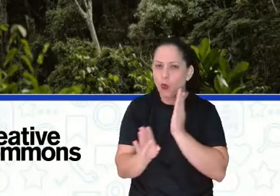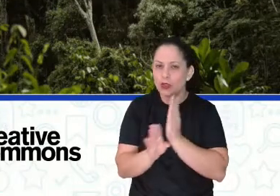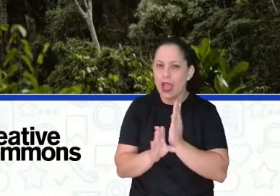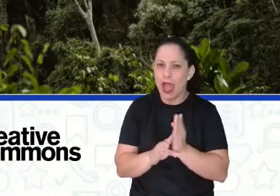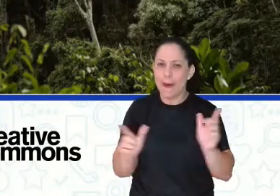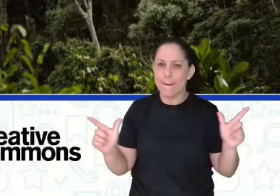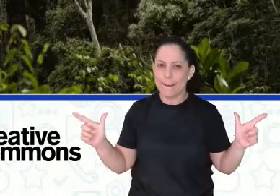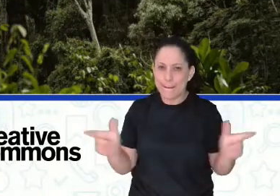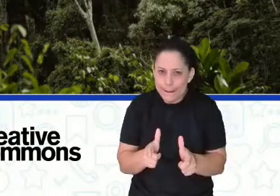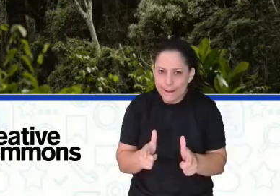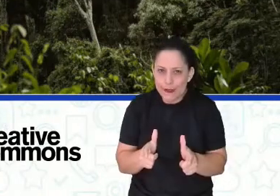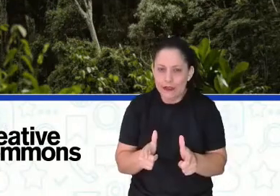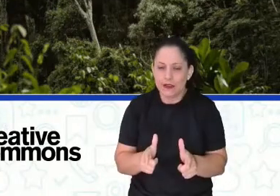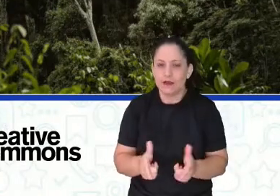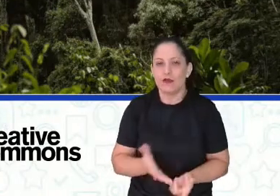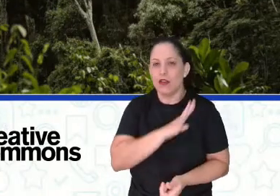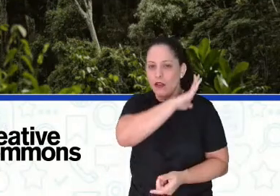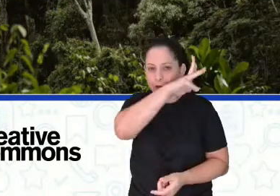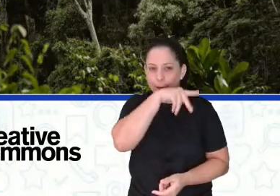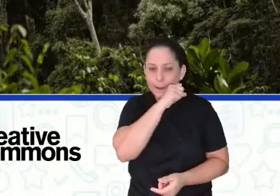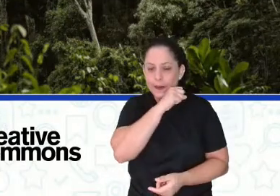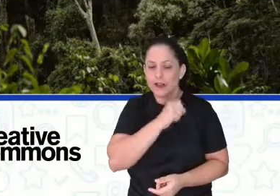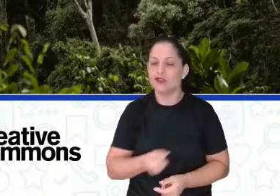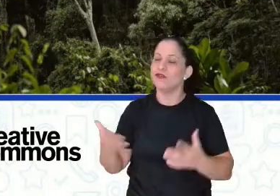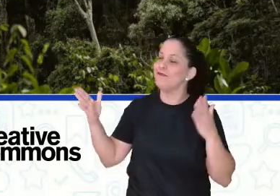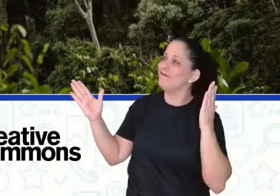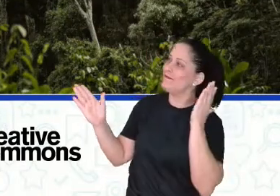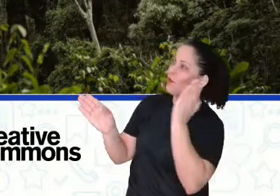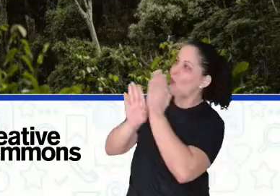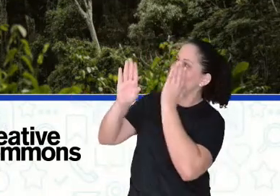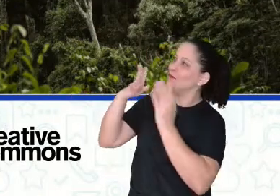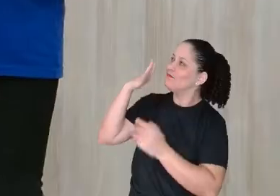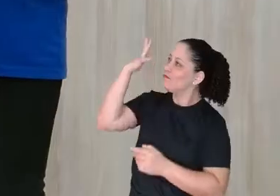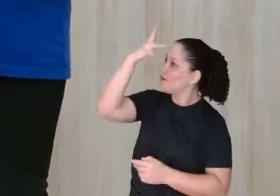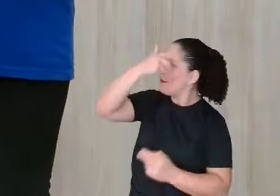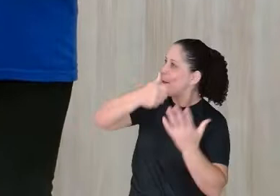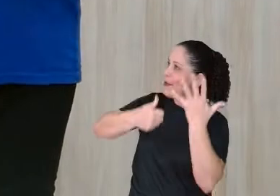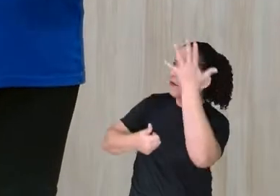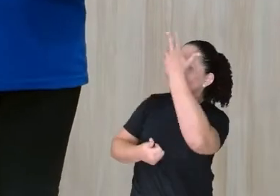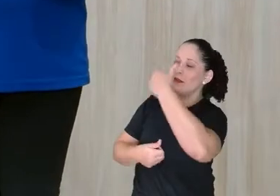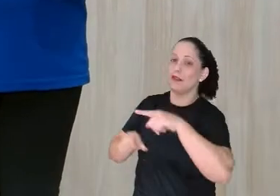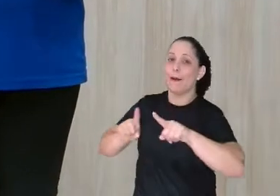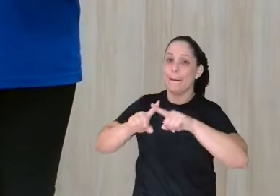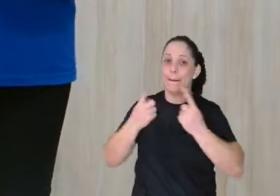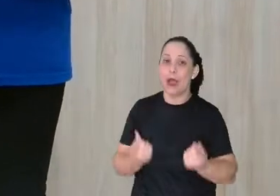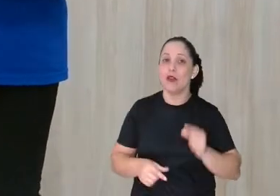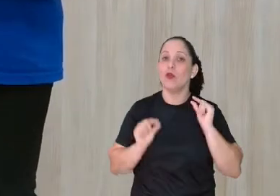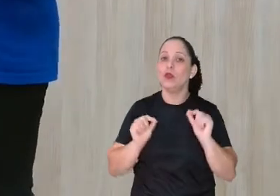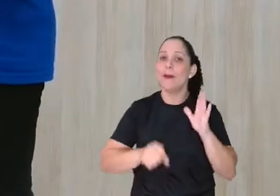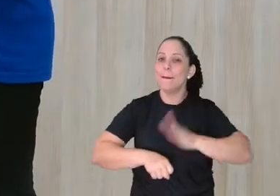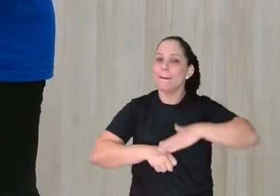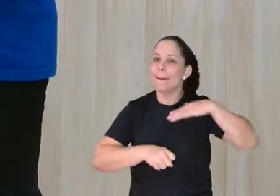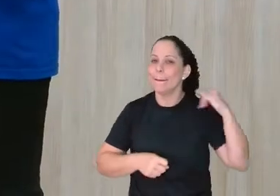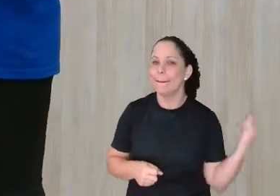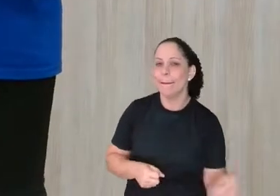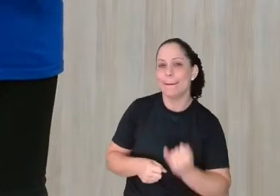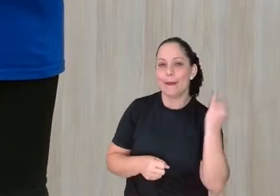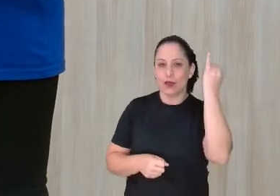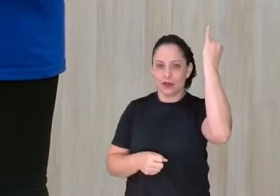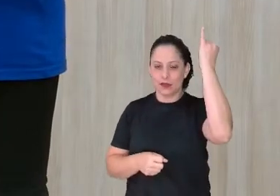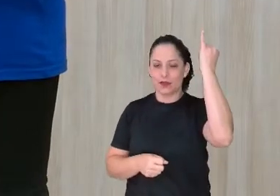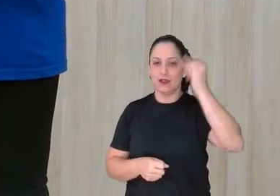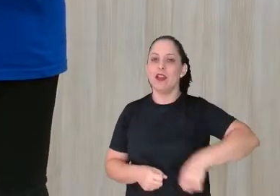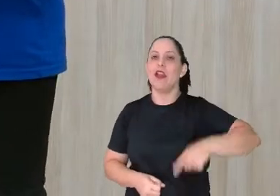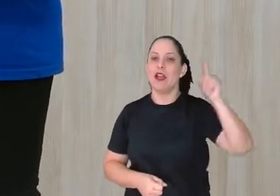aí a gente vê uma biodiversidade, uma beleza, mas não podemos esquecer que mais importante do que a beleza é a